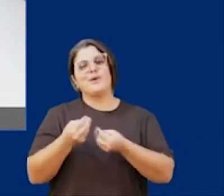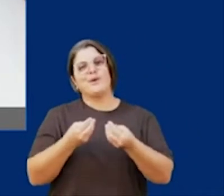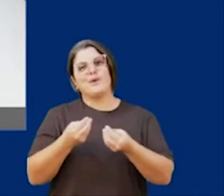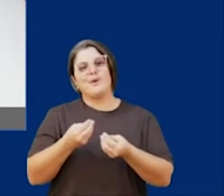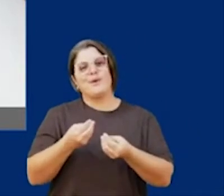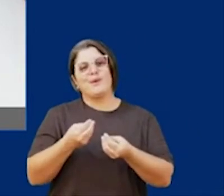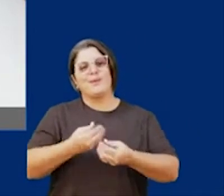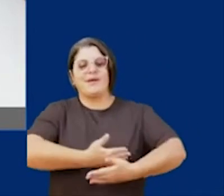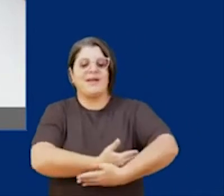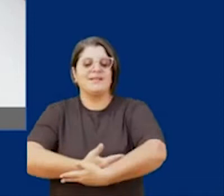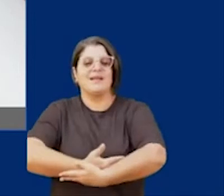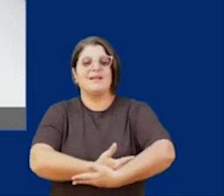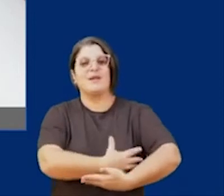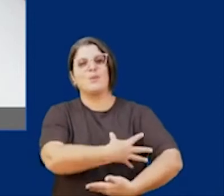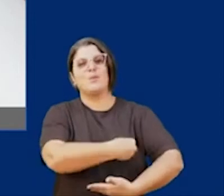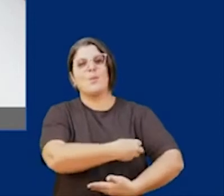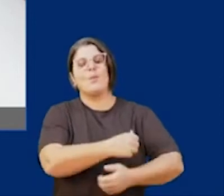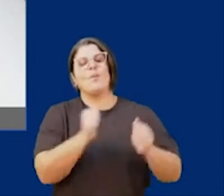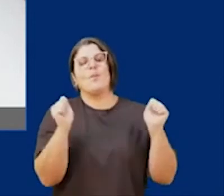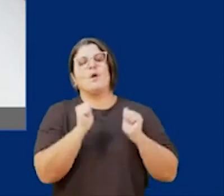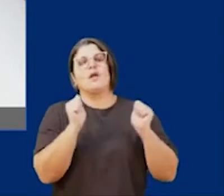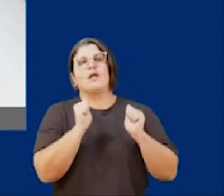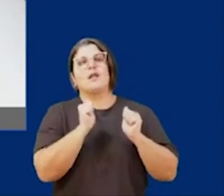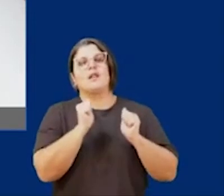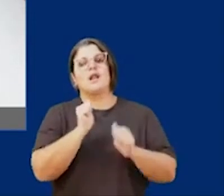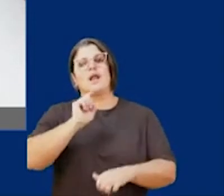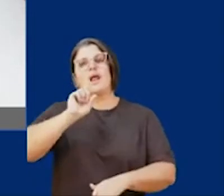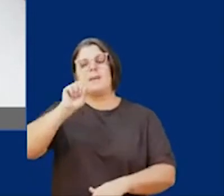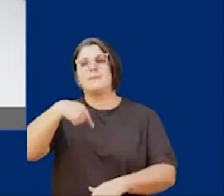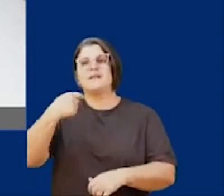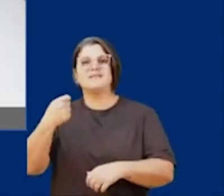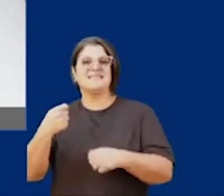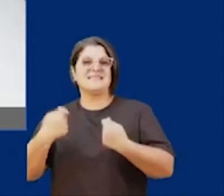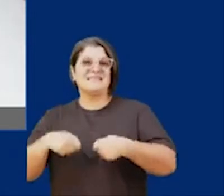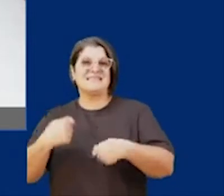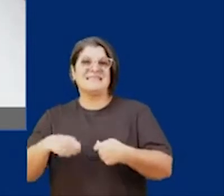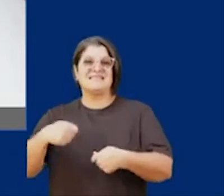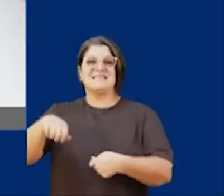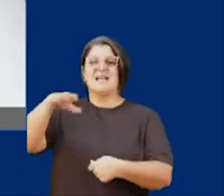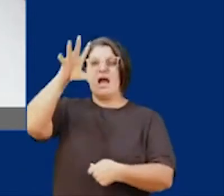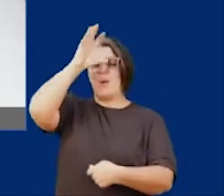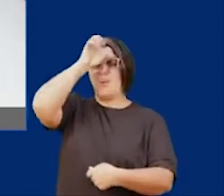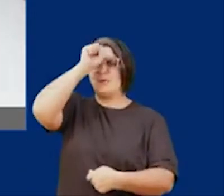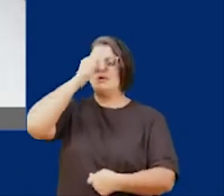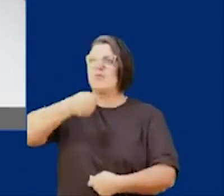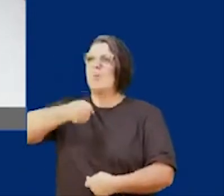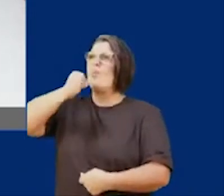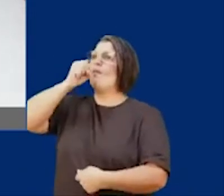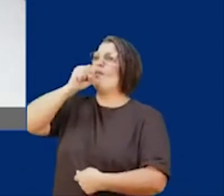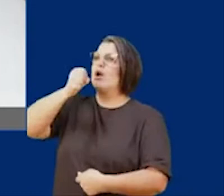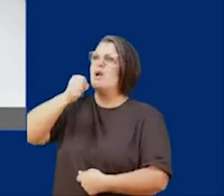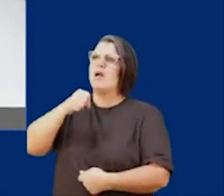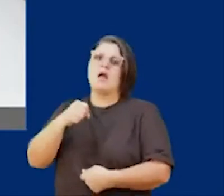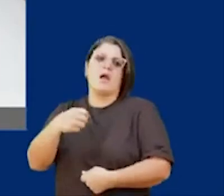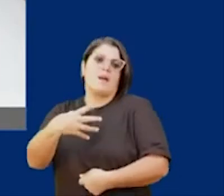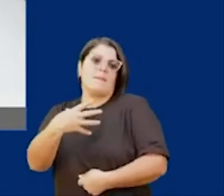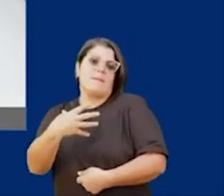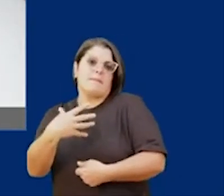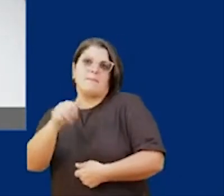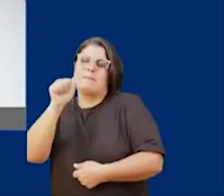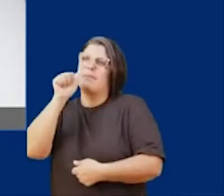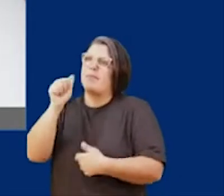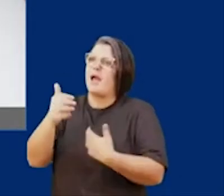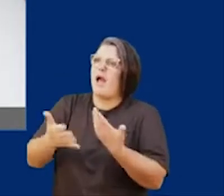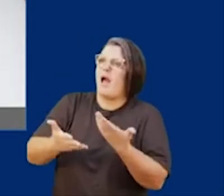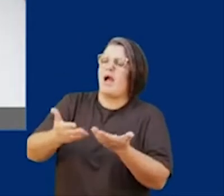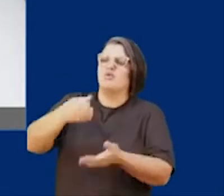adorando mamar no peito e tem que aprender a mamar em outro lugar, na colherzinha, no copinho, um copo 360, e eu